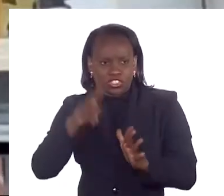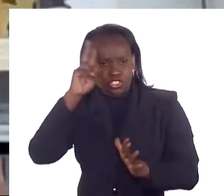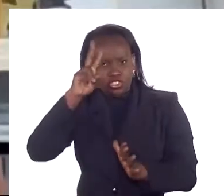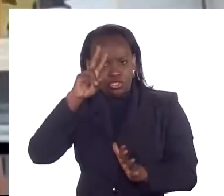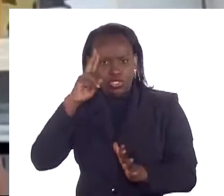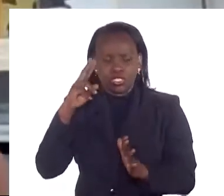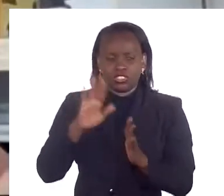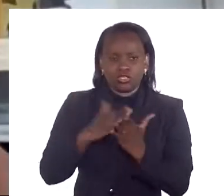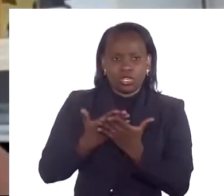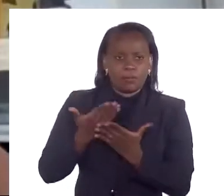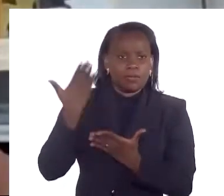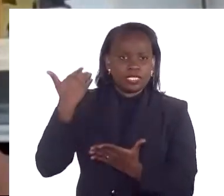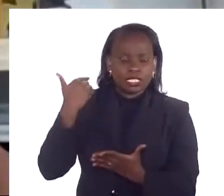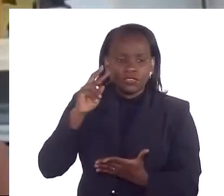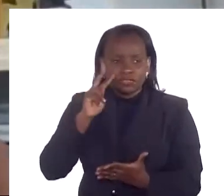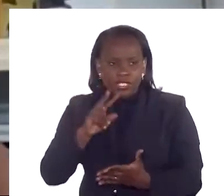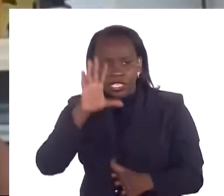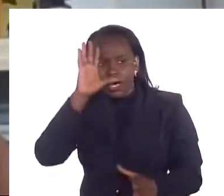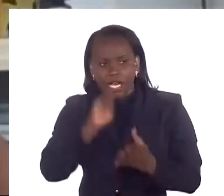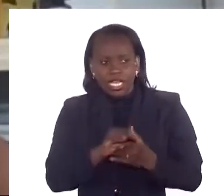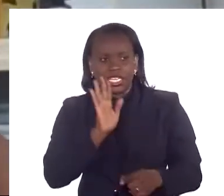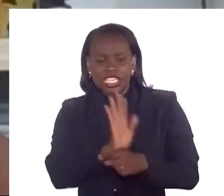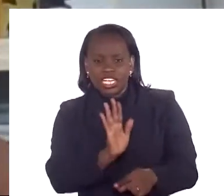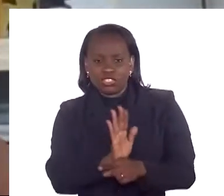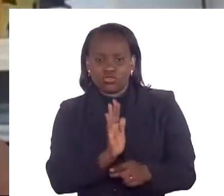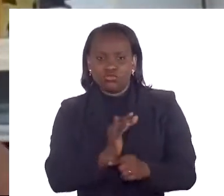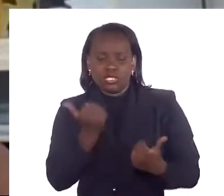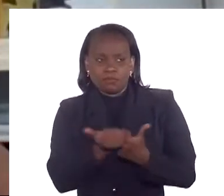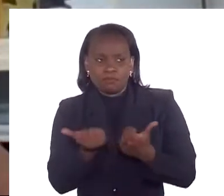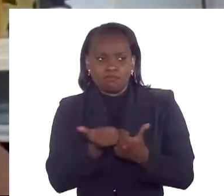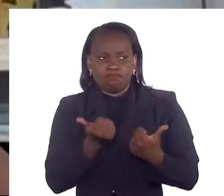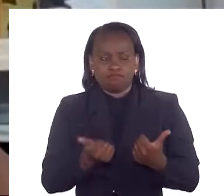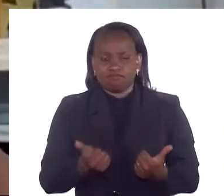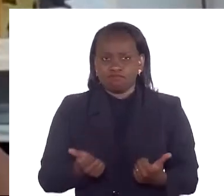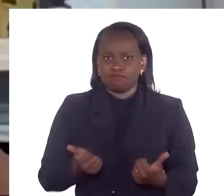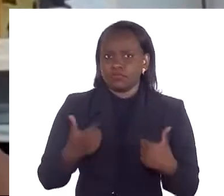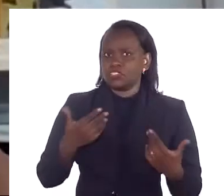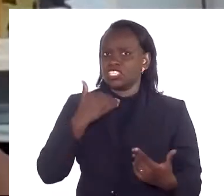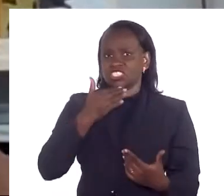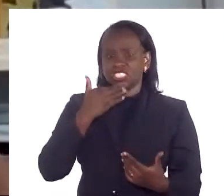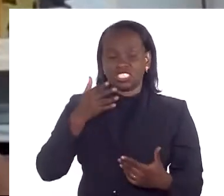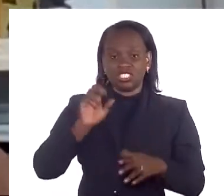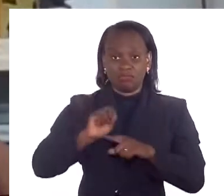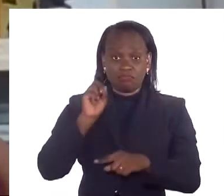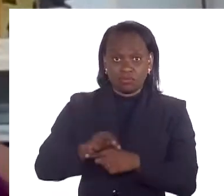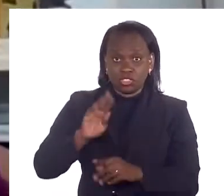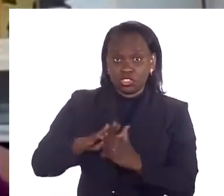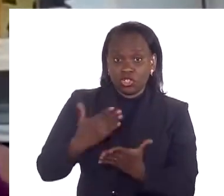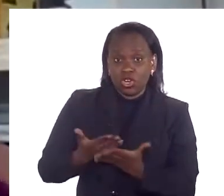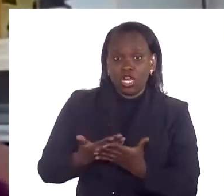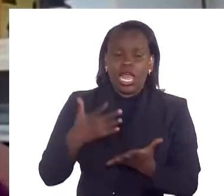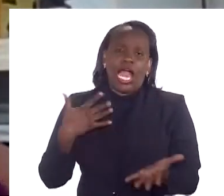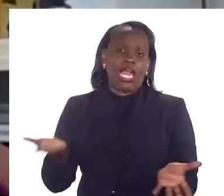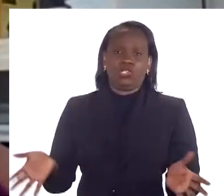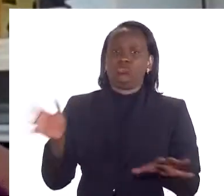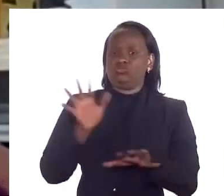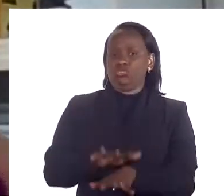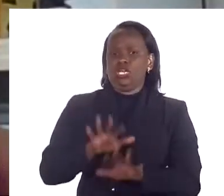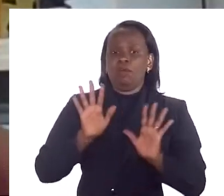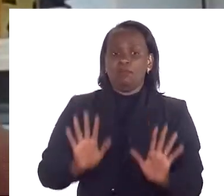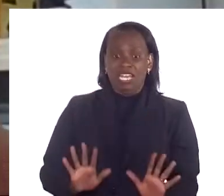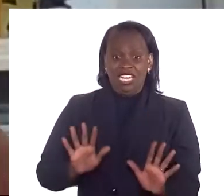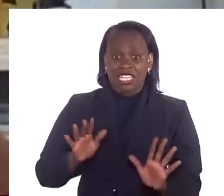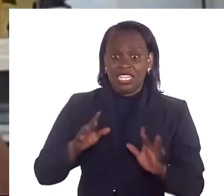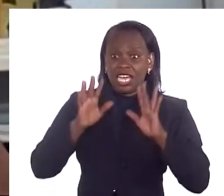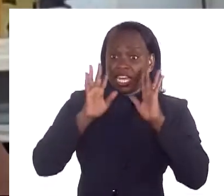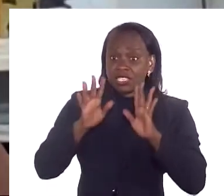formativo e a gente percebe que ele recebeu todo o suporte e apoio necessário, né? Não adianta a gente colocar uma criança na escola para dizer que faz a inclusão se